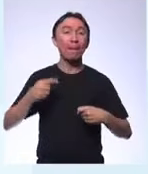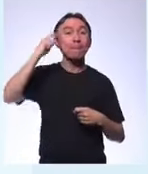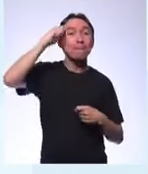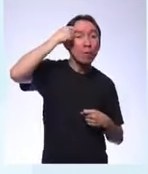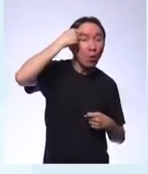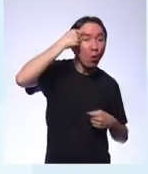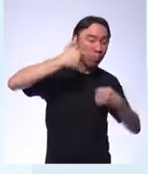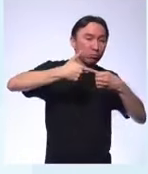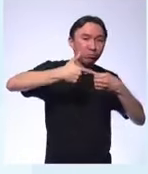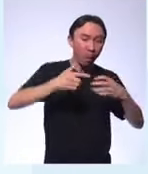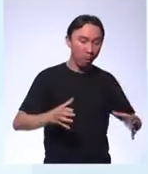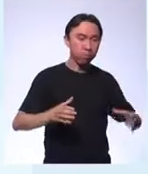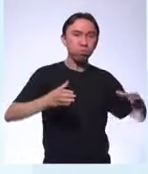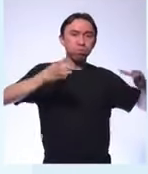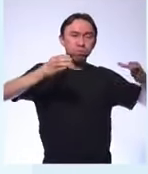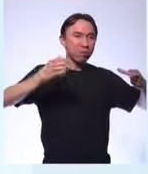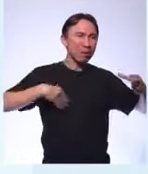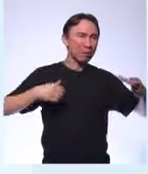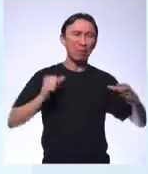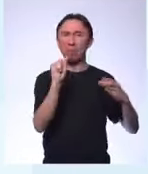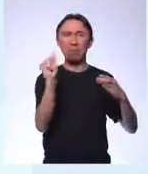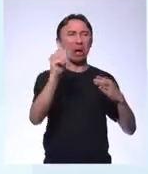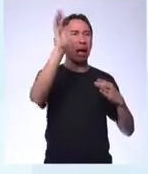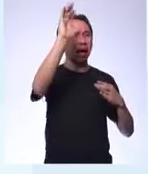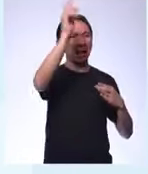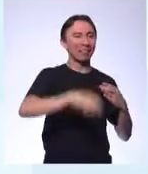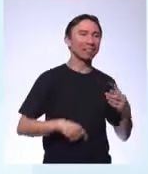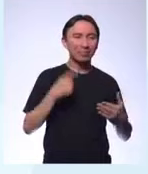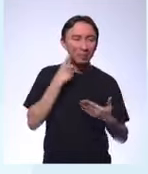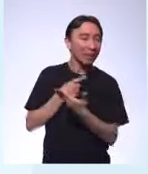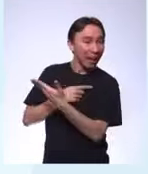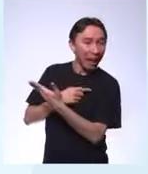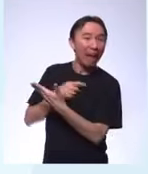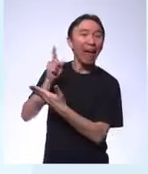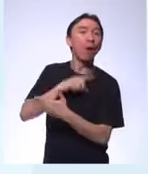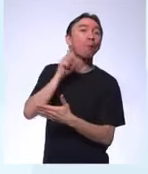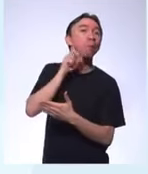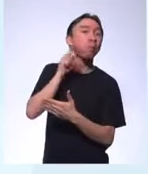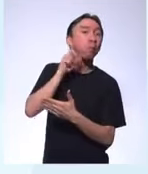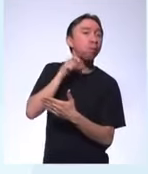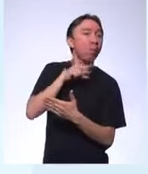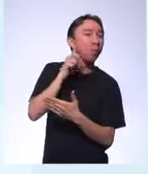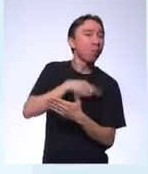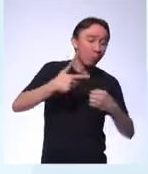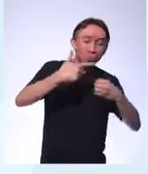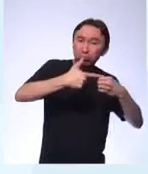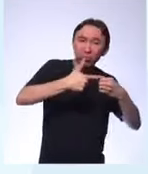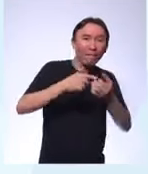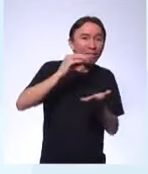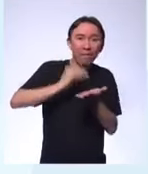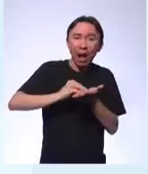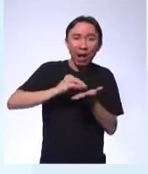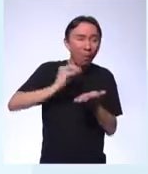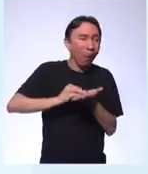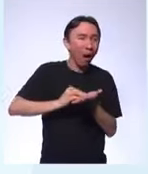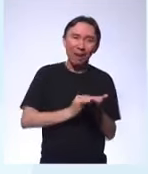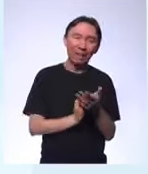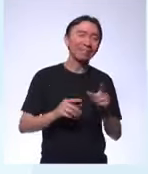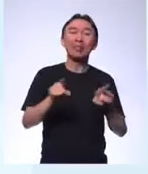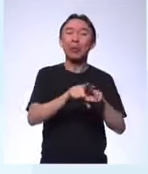de um posto de gasolina nos Estados Unidos, onde estava faltando o combustível, e aí os Estados Unidos também embarcam numa